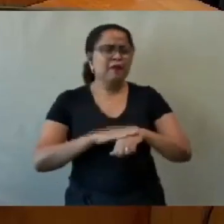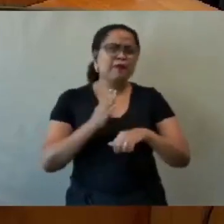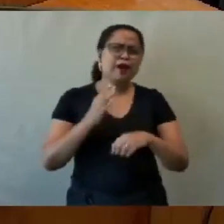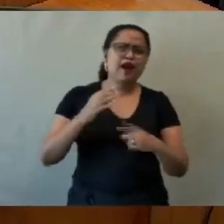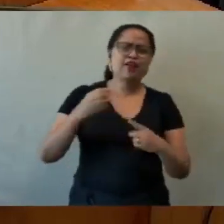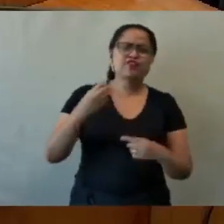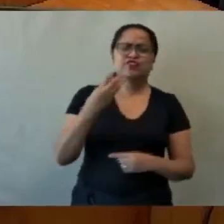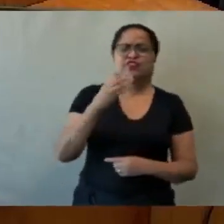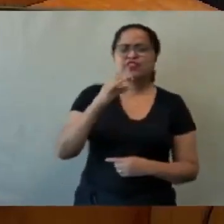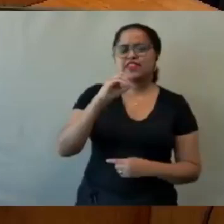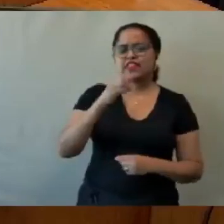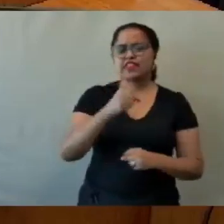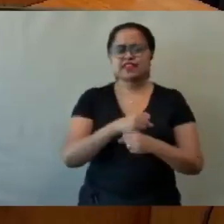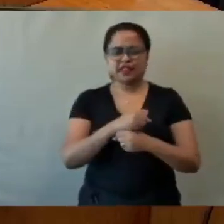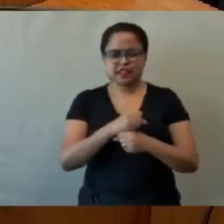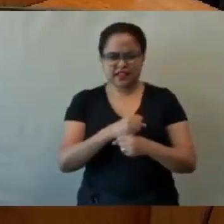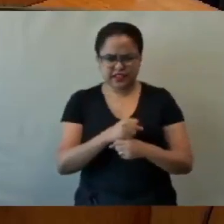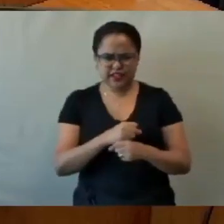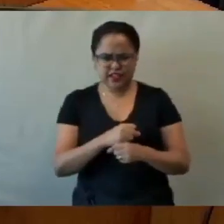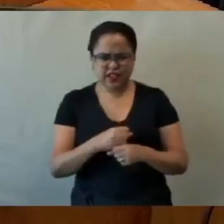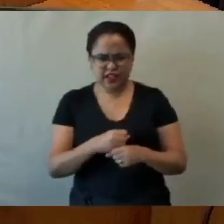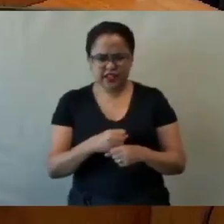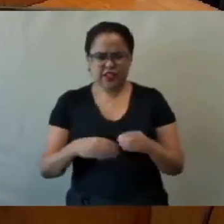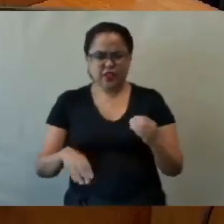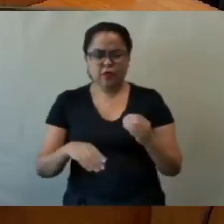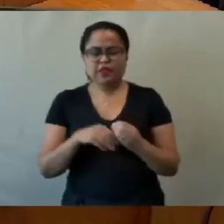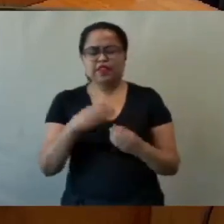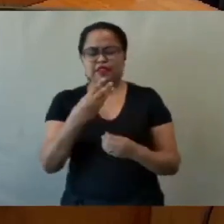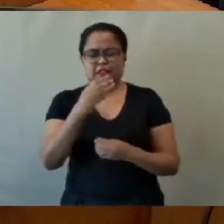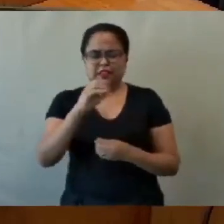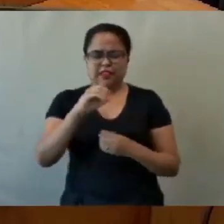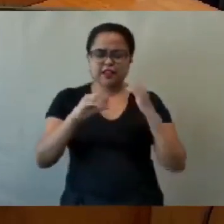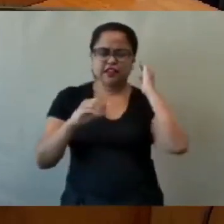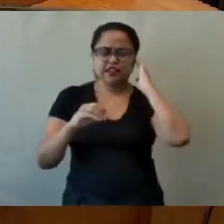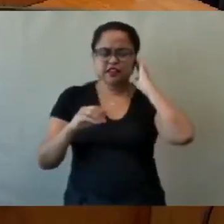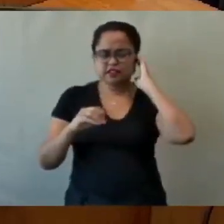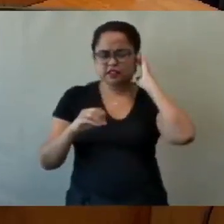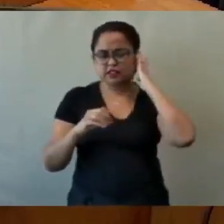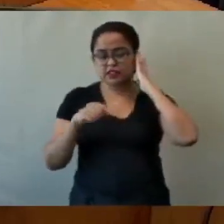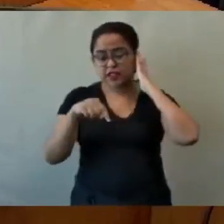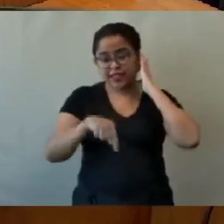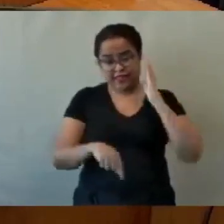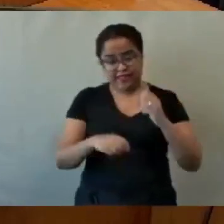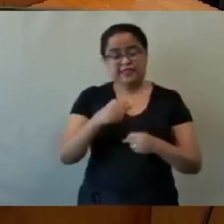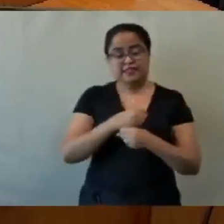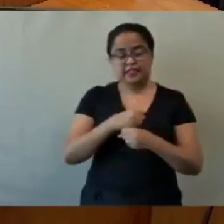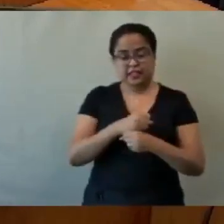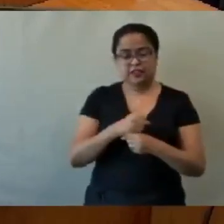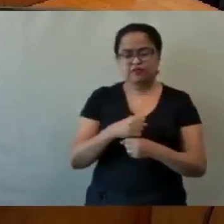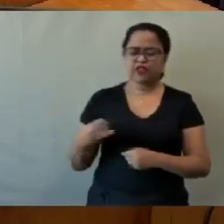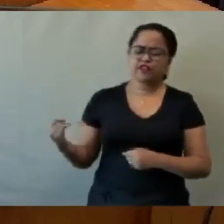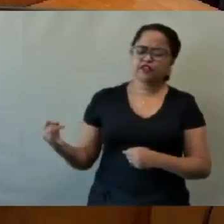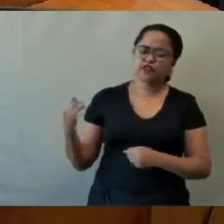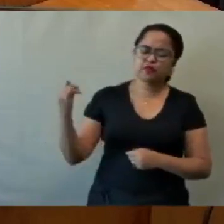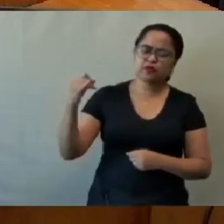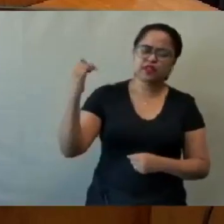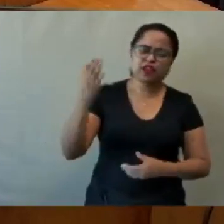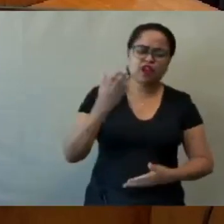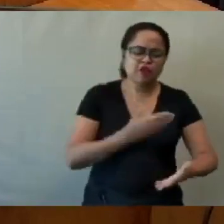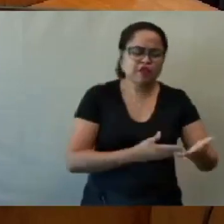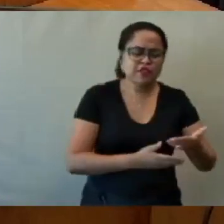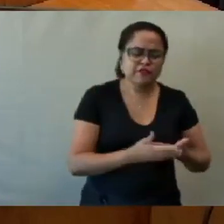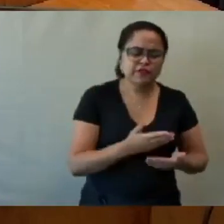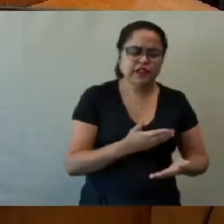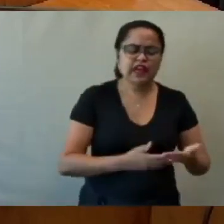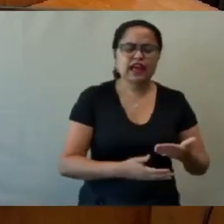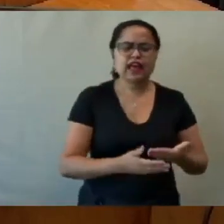está completando 30 anos esse ano, e ele é fundamental porque ele trata, né, crianças, sobretudo crianças